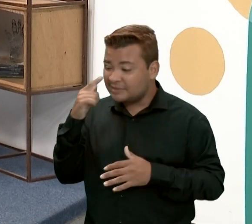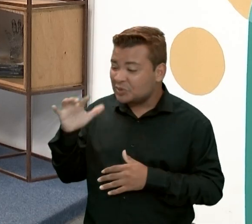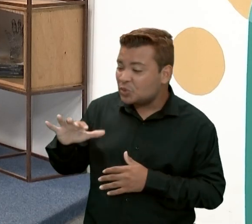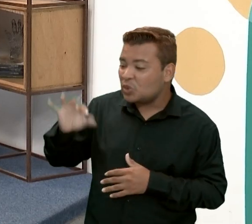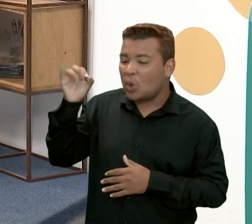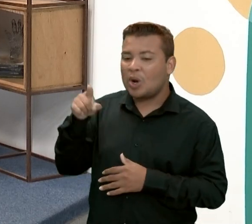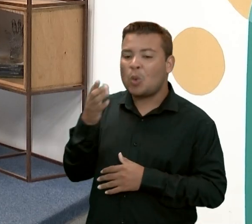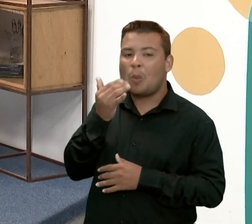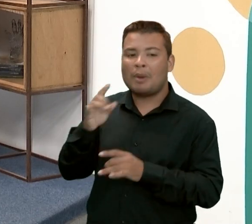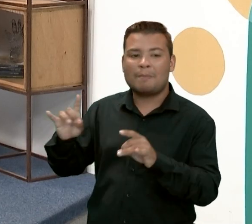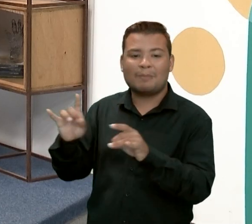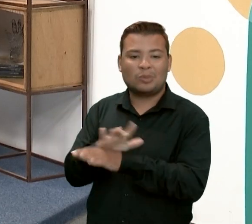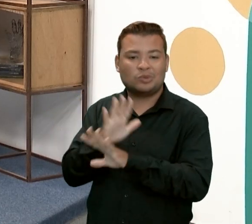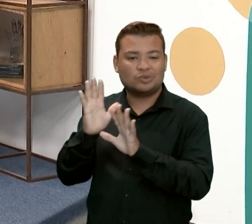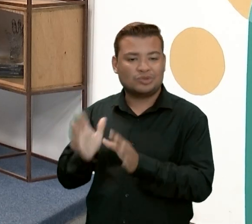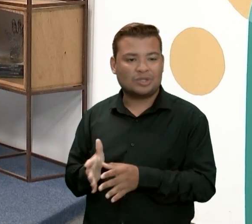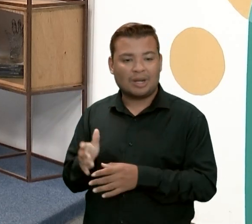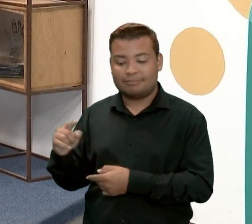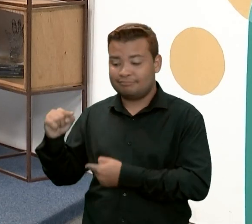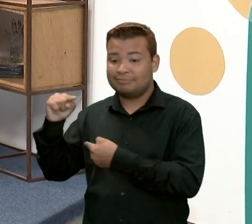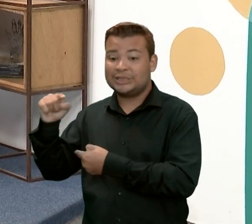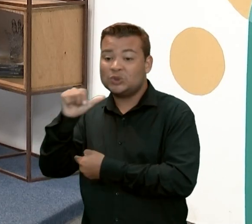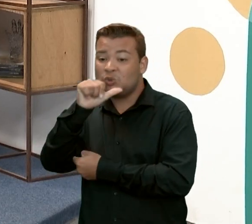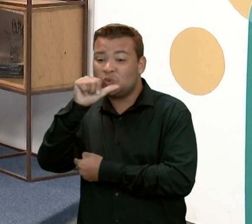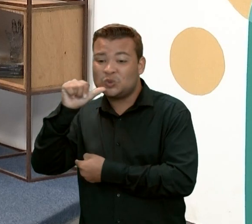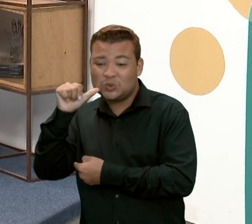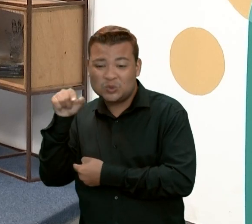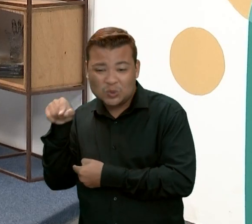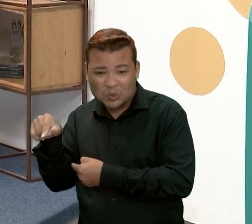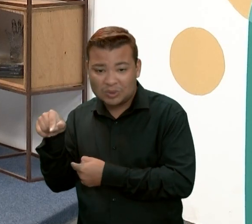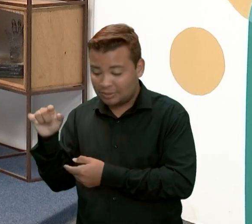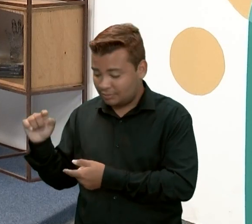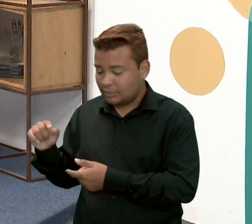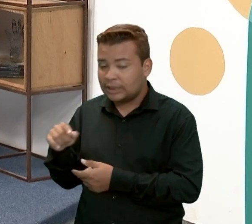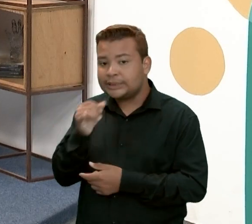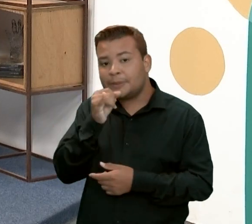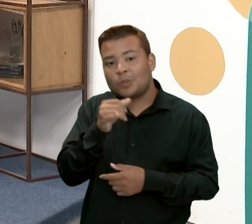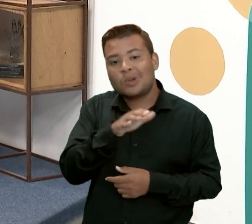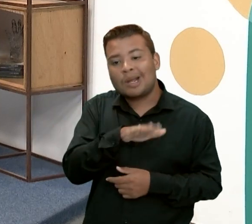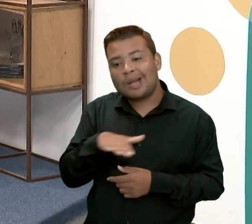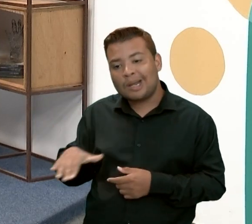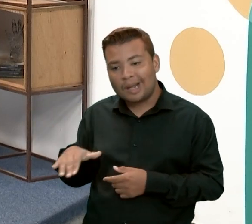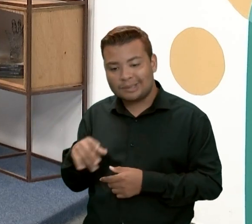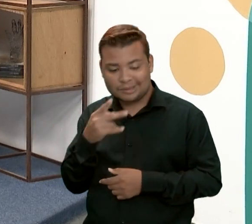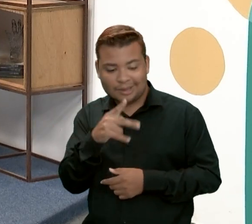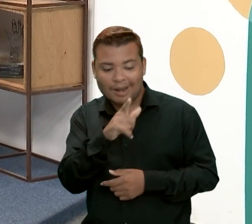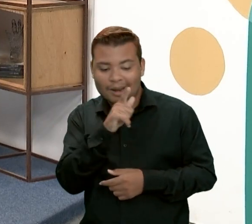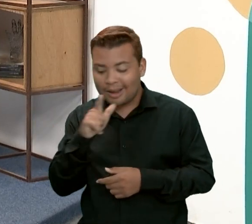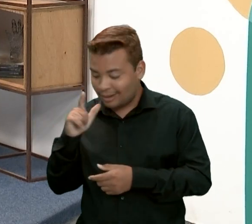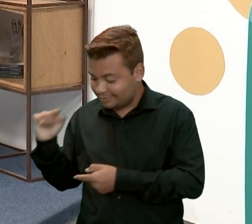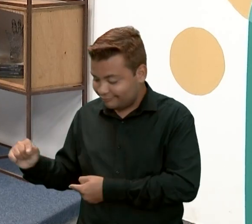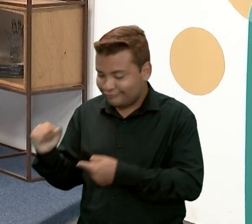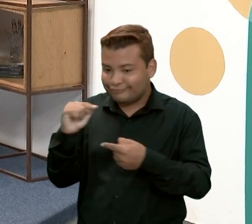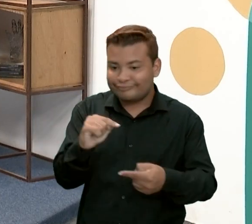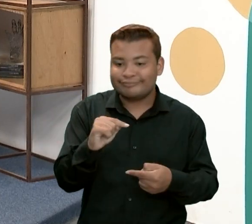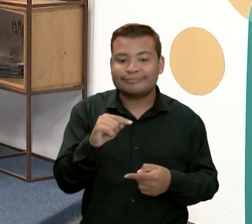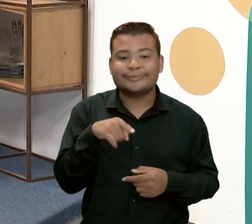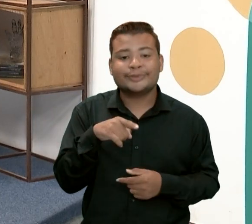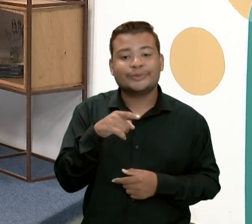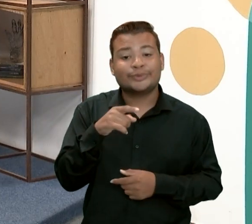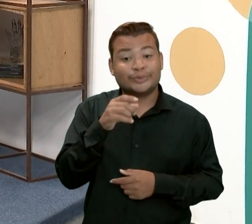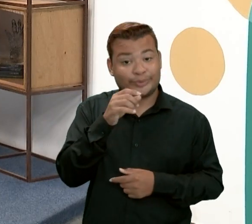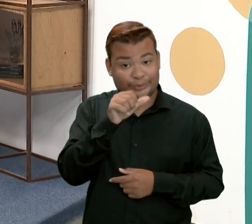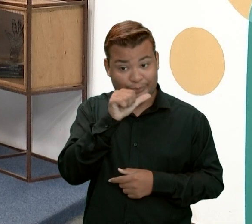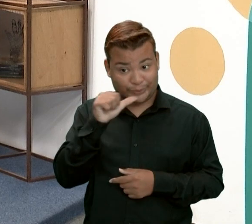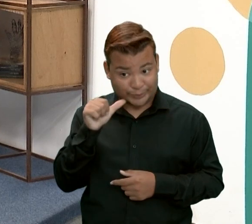ali, esse suco de caixinha que tantas vezes é colocado na lancheira das crianças, uma facilidade que precisa ser observada também.